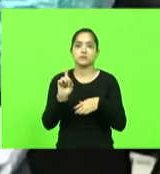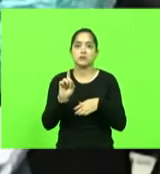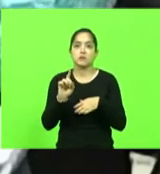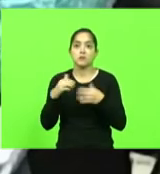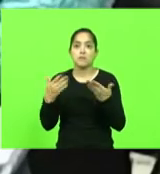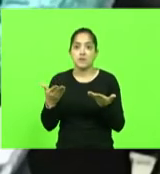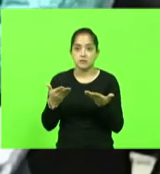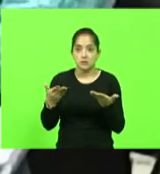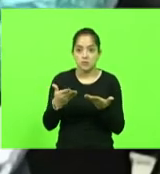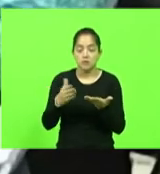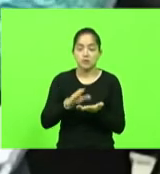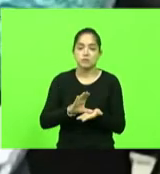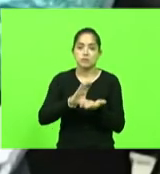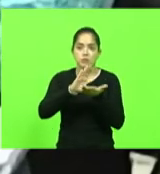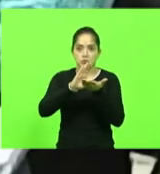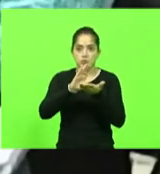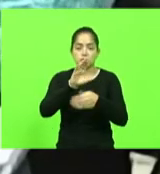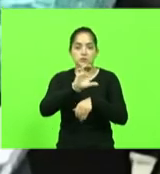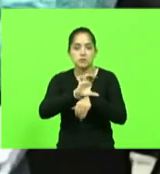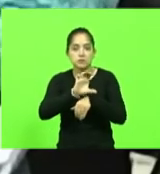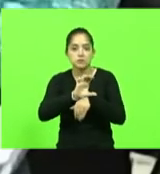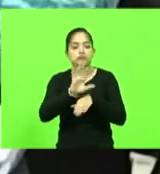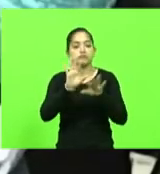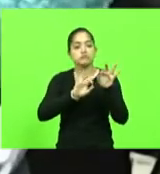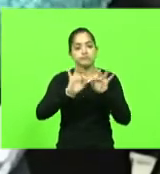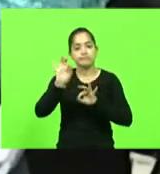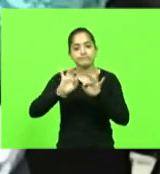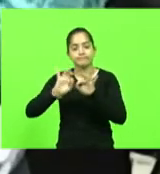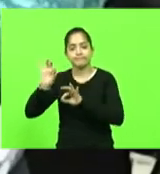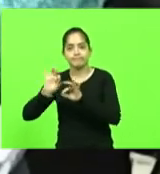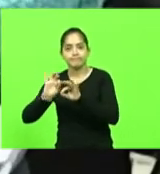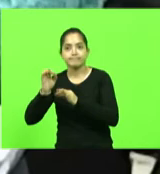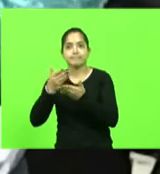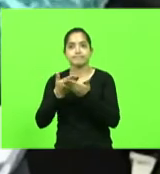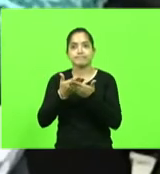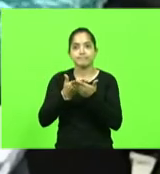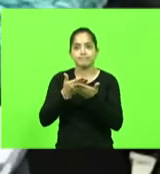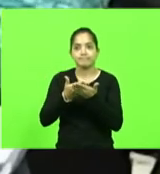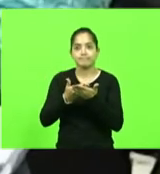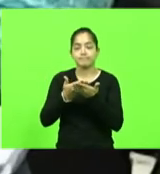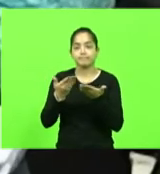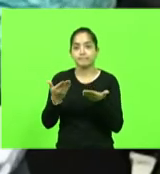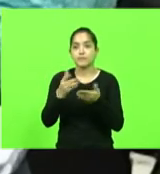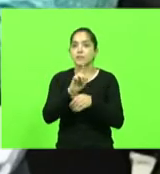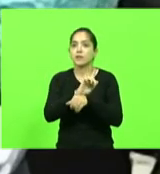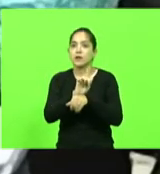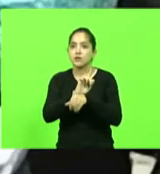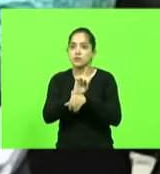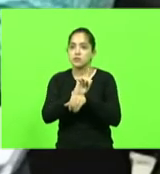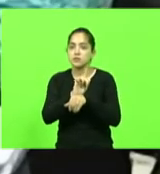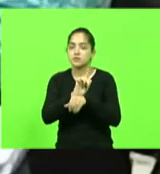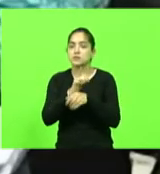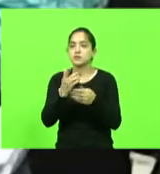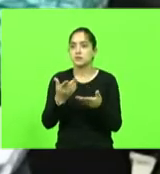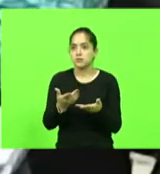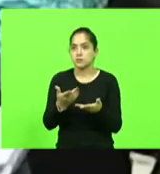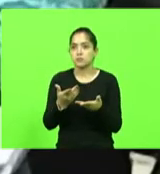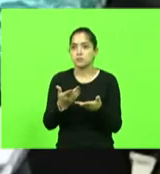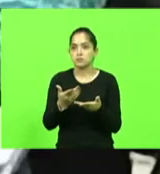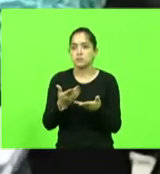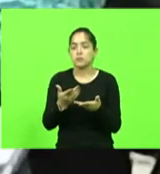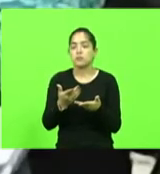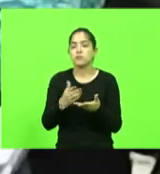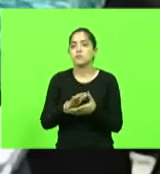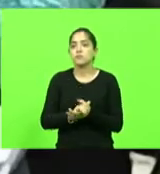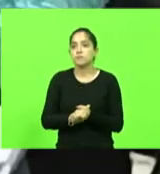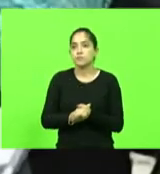estamos fazendo essas tratativas e esses estudos para que a gestão possa receber, inclusive em termos de referência,